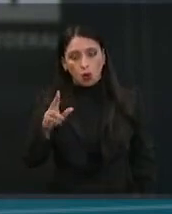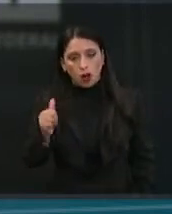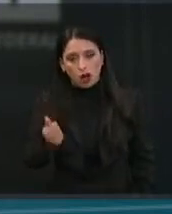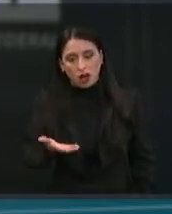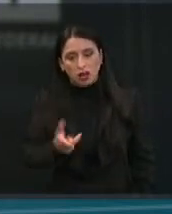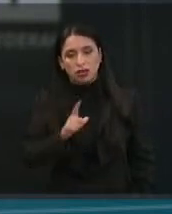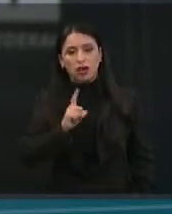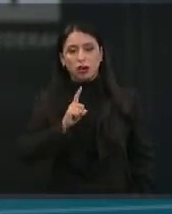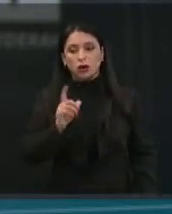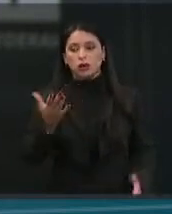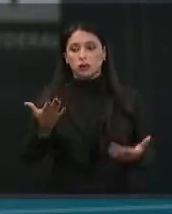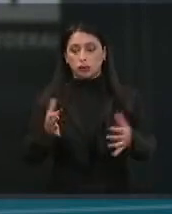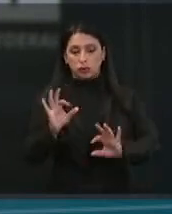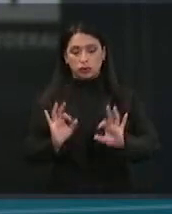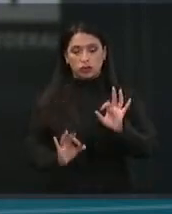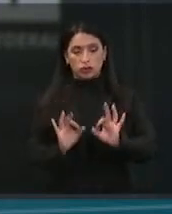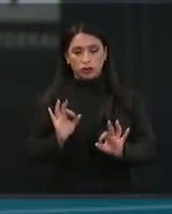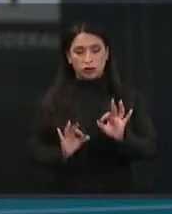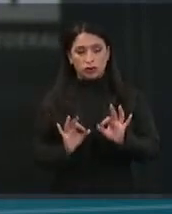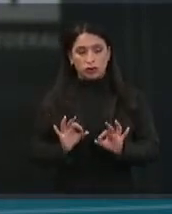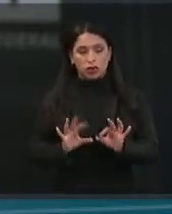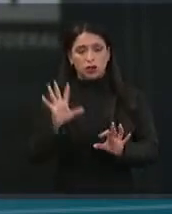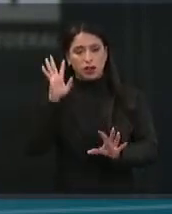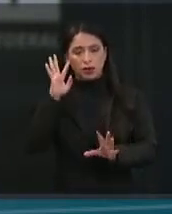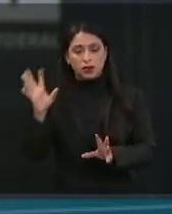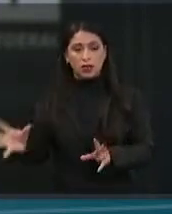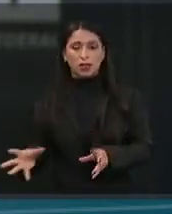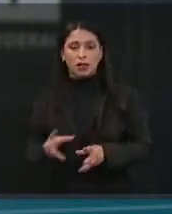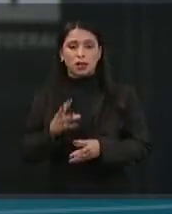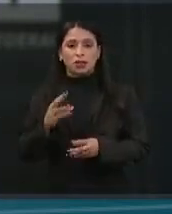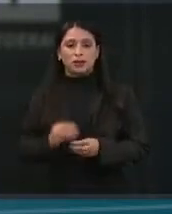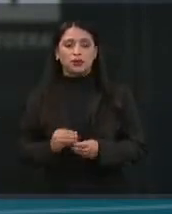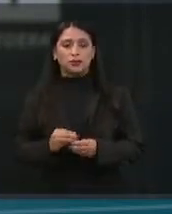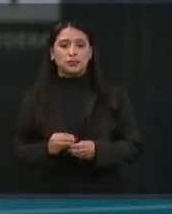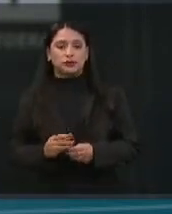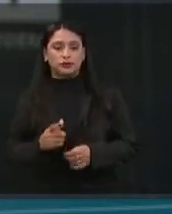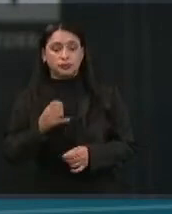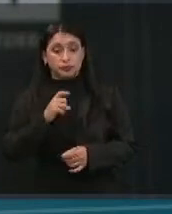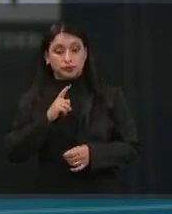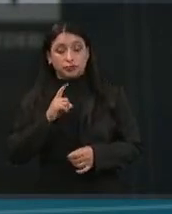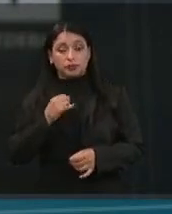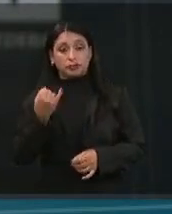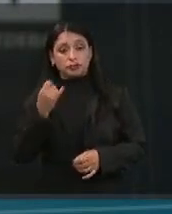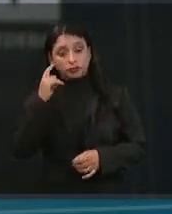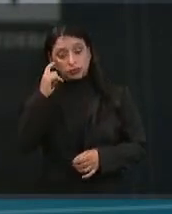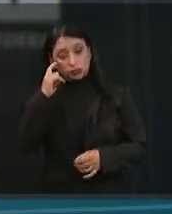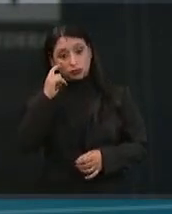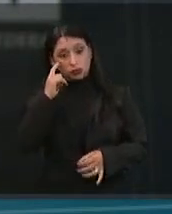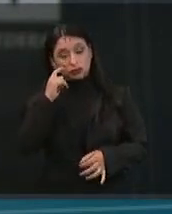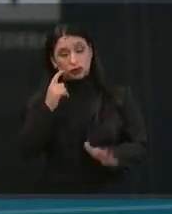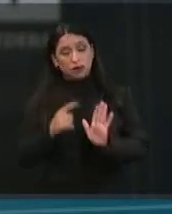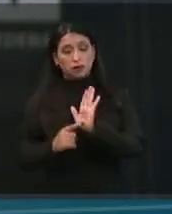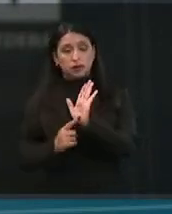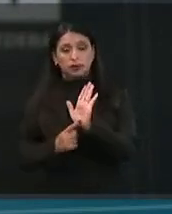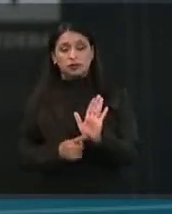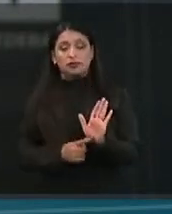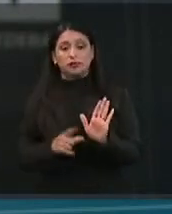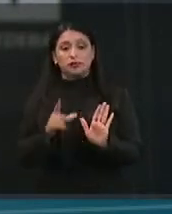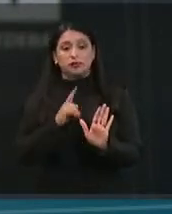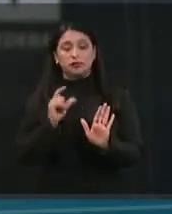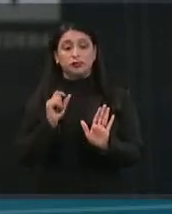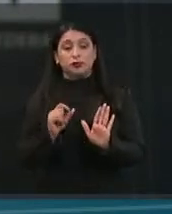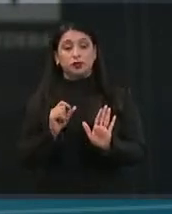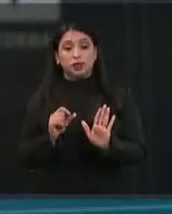mesmo no judiciário, nos leva à conclusão que não é banal arbitrar se enormes porções da expressão que circula na rede